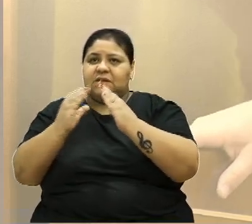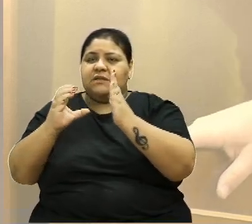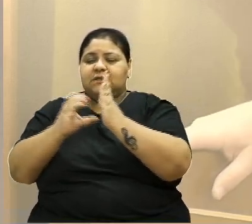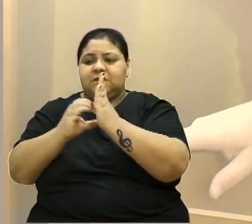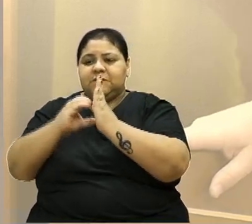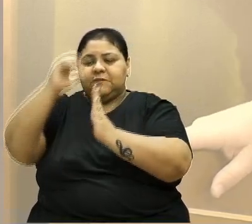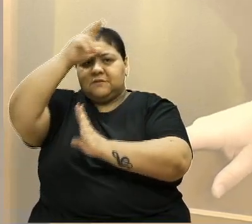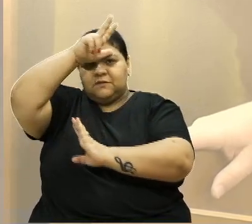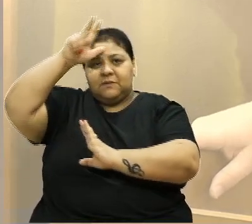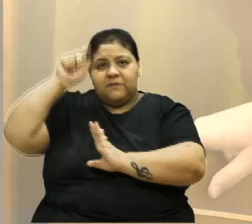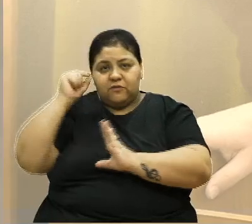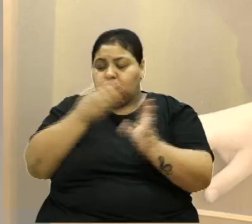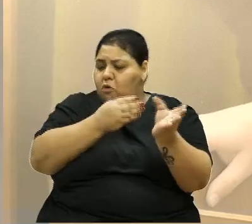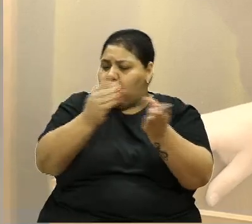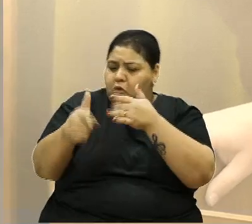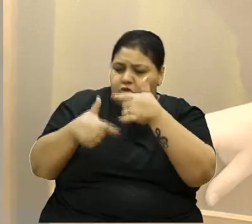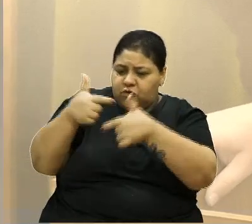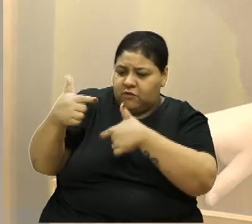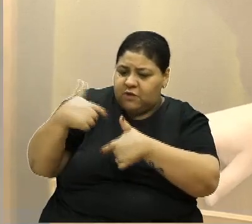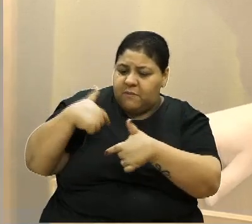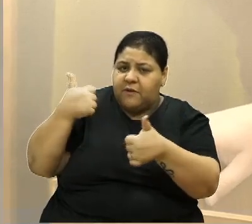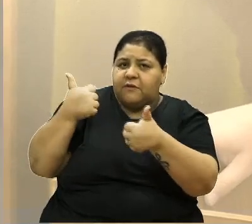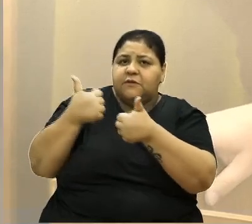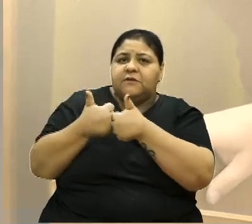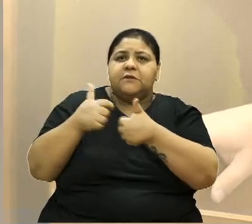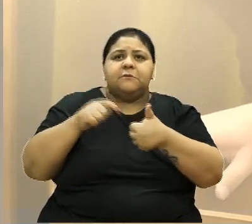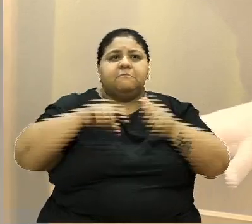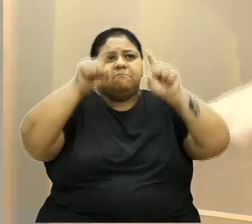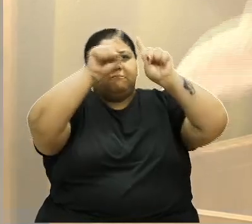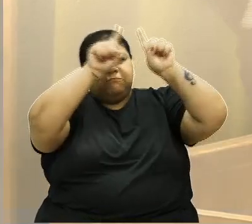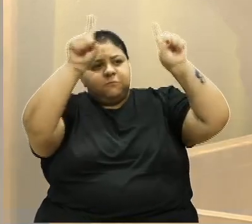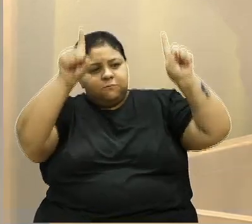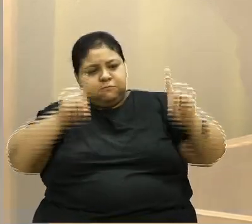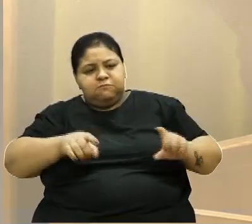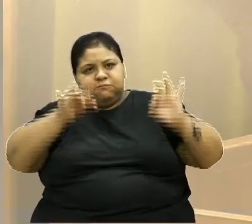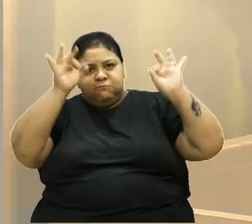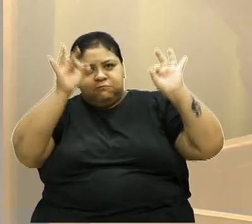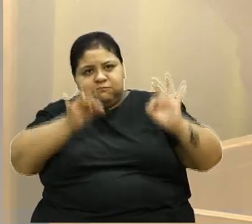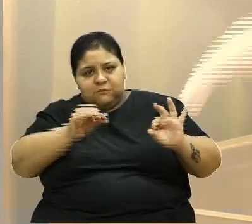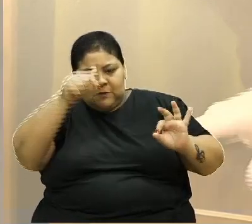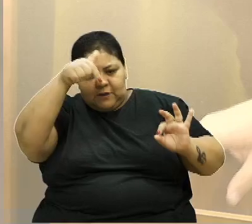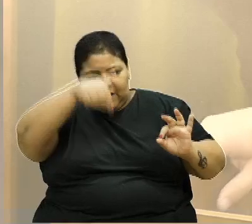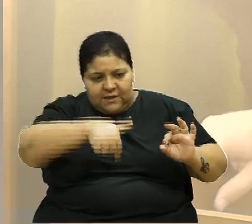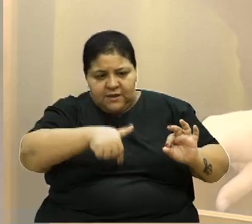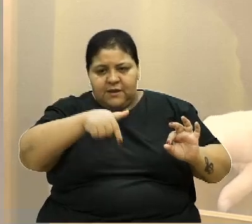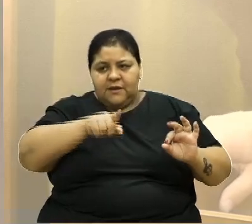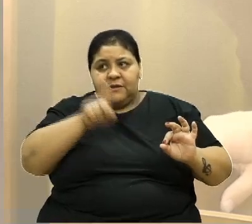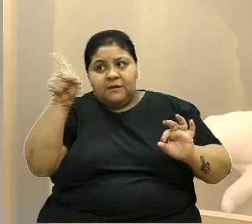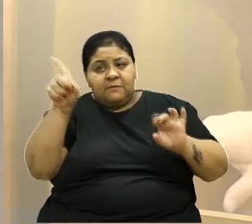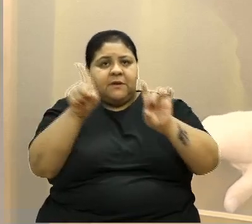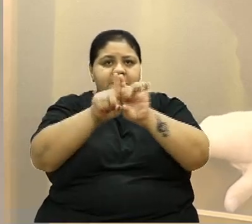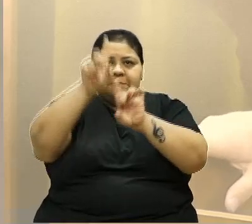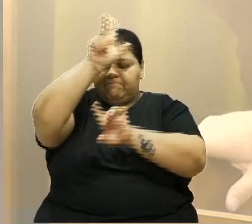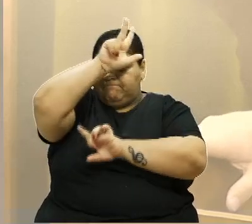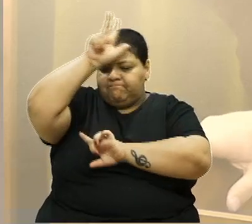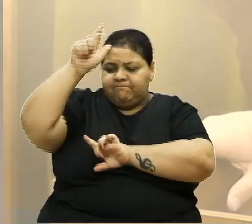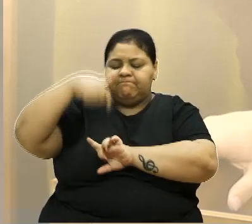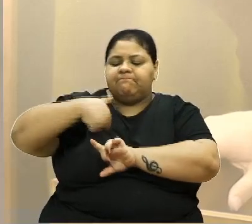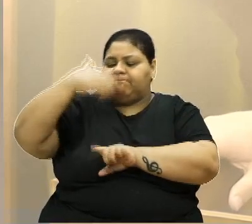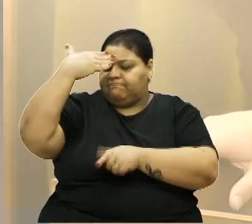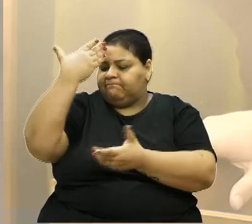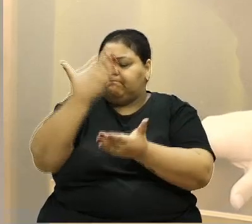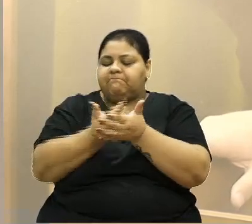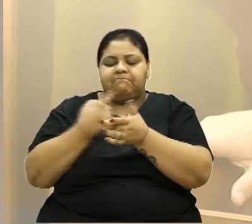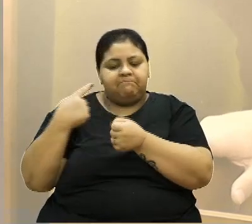que a gente trabalhou junto, e tem um corpo muito qualificado, tanto aqui como lá na prefeitura. Tenho certeza que a